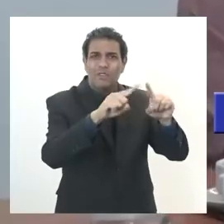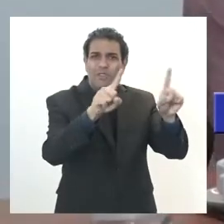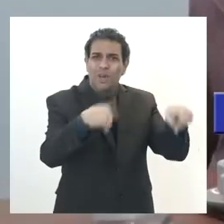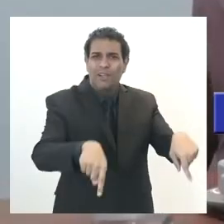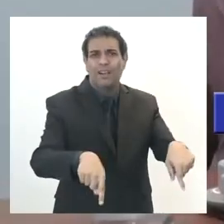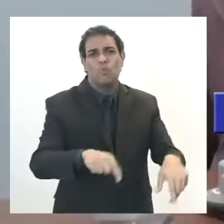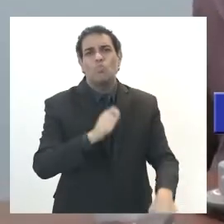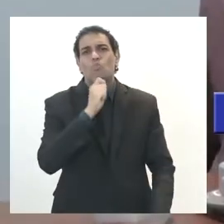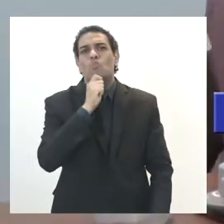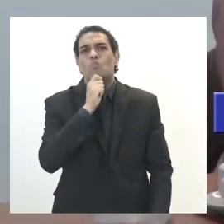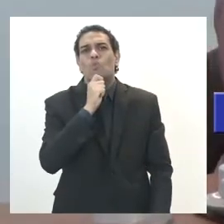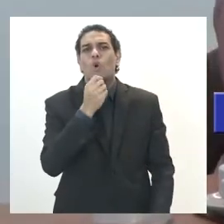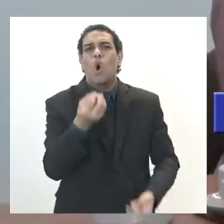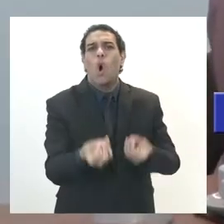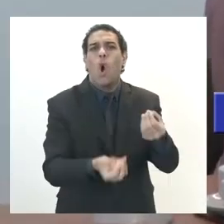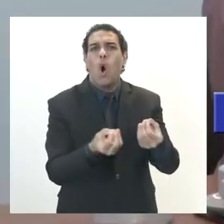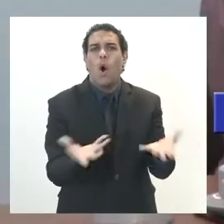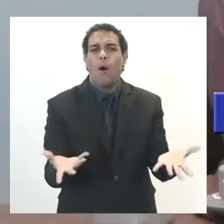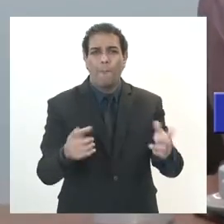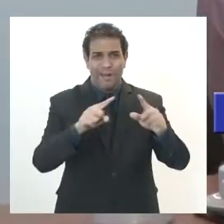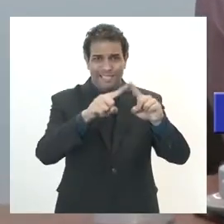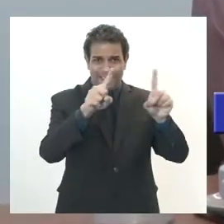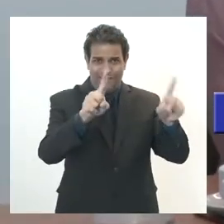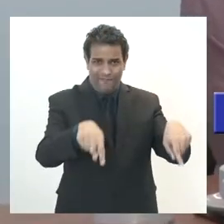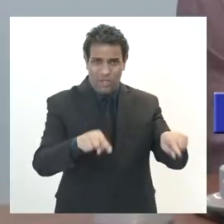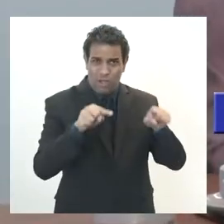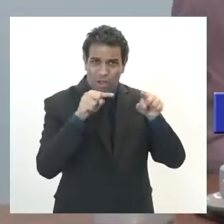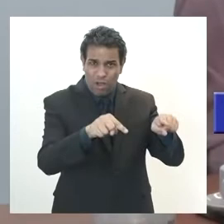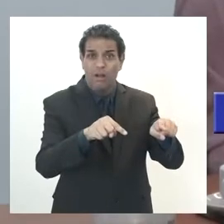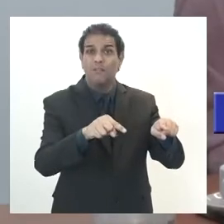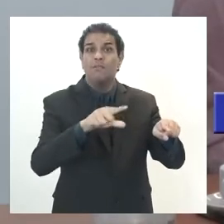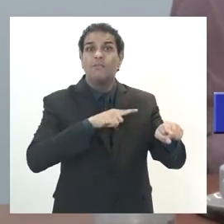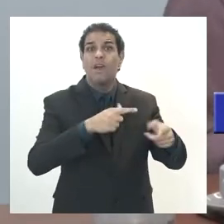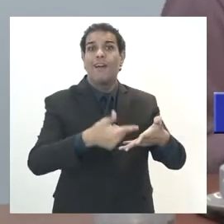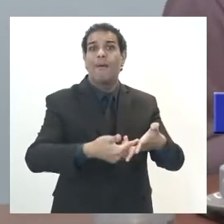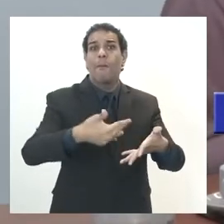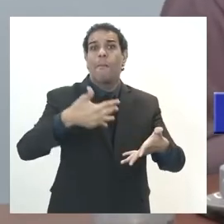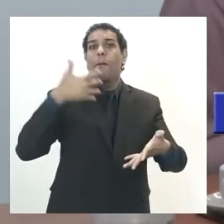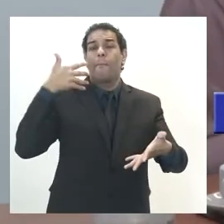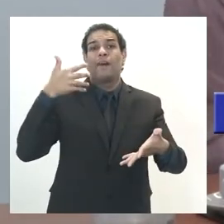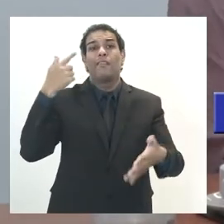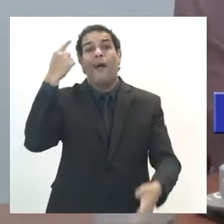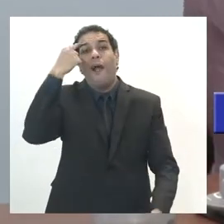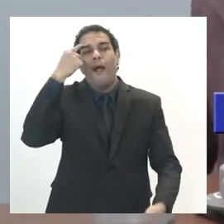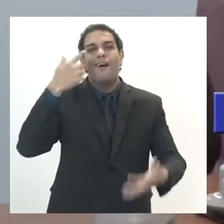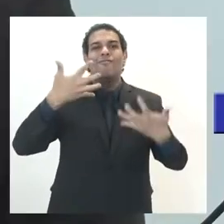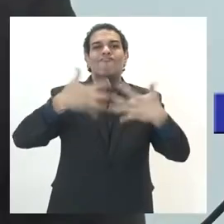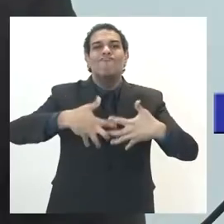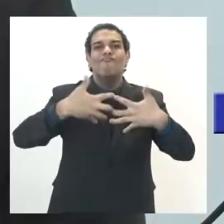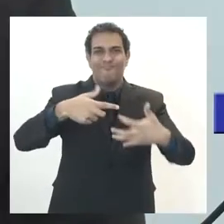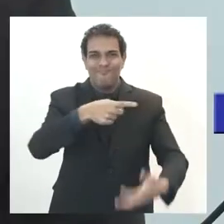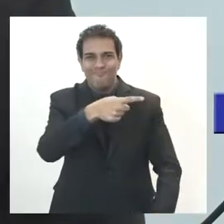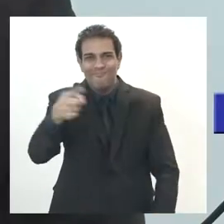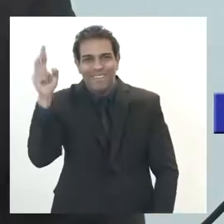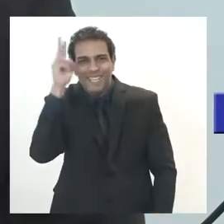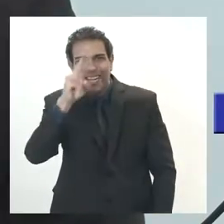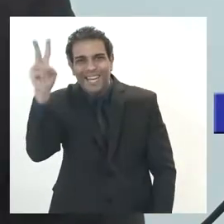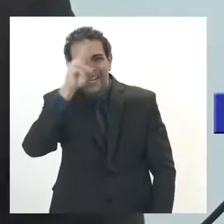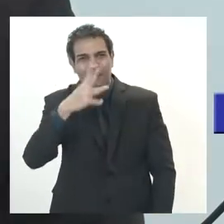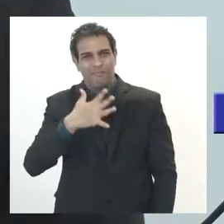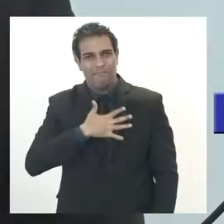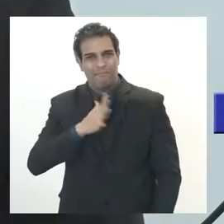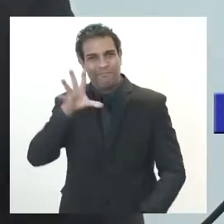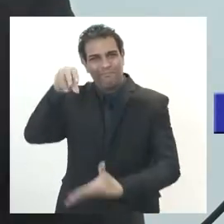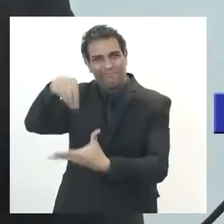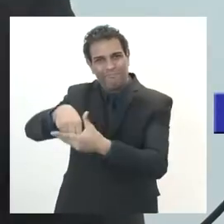do serviço público porque o servidor Deputado ele guarda também a memória histórica do serviço público né lá no meu na minha